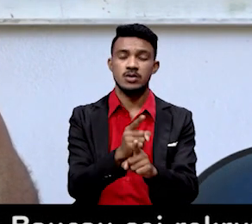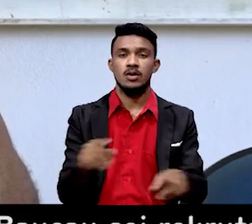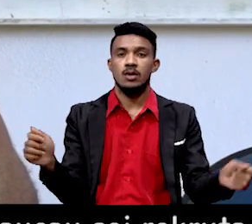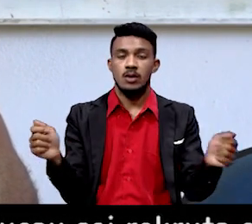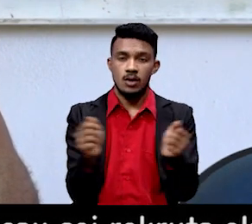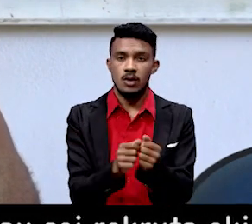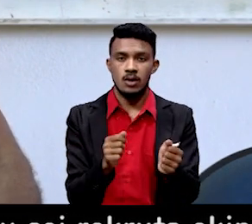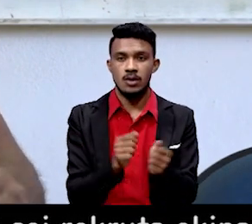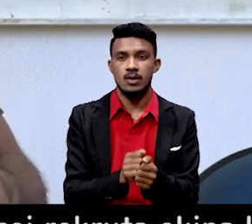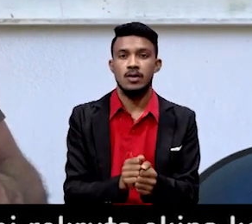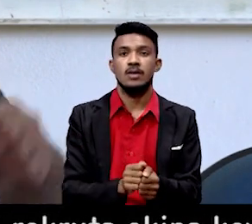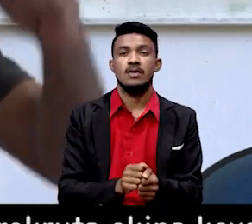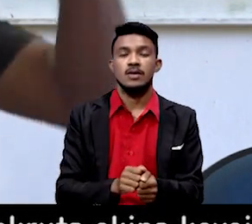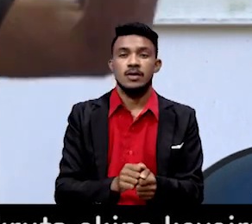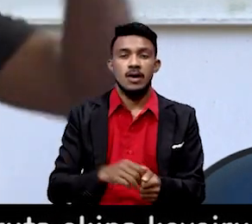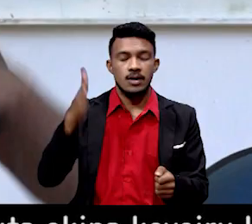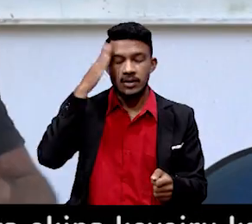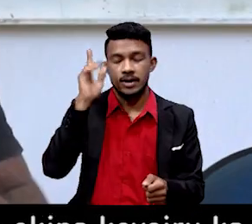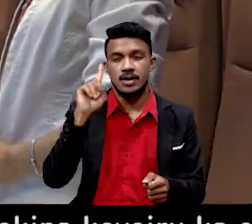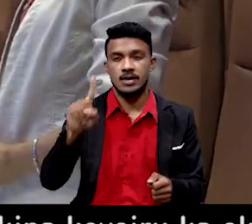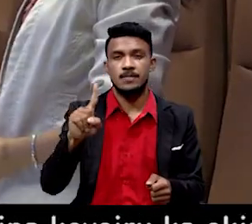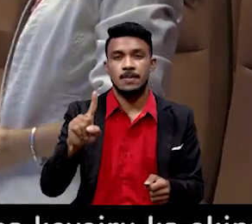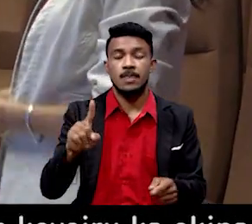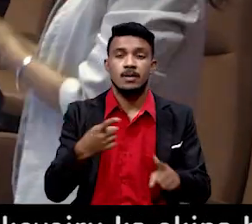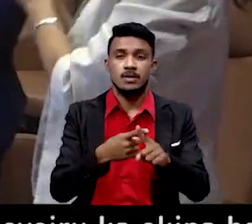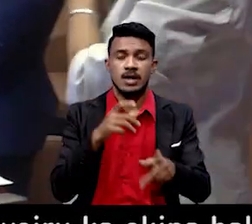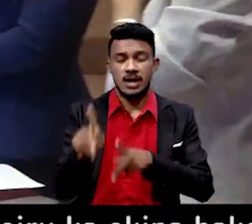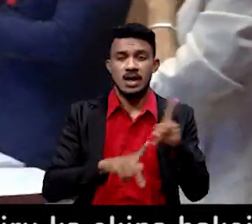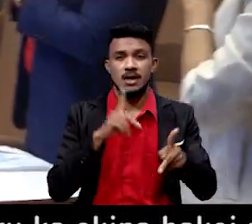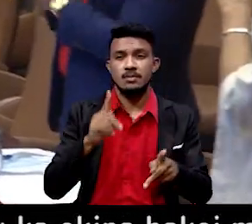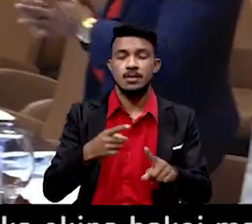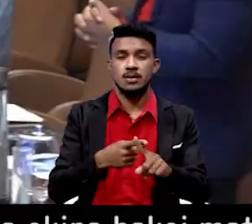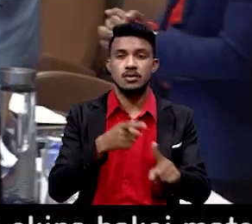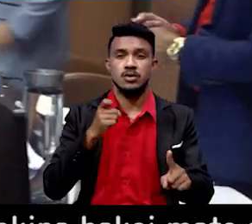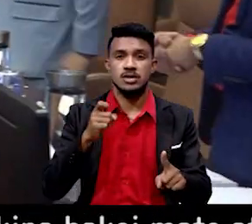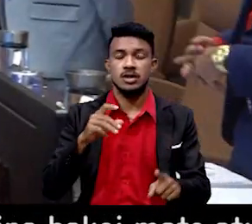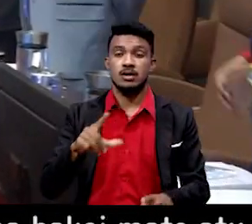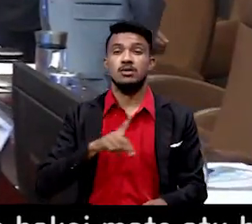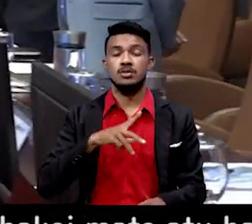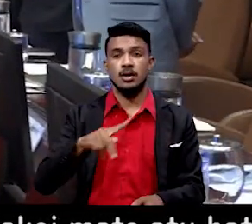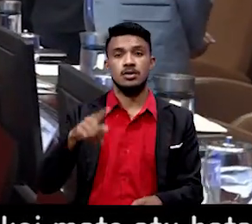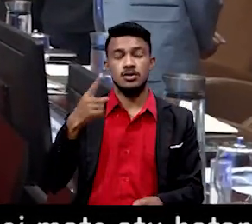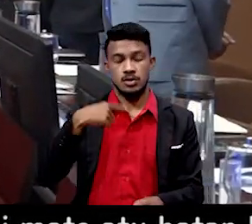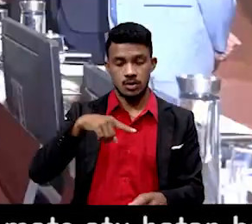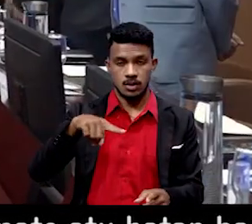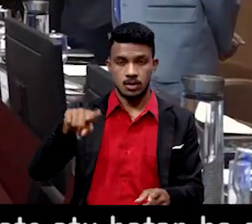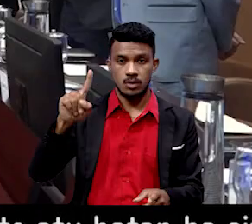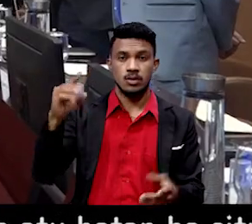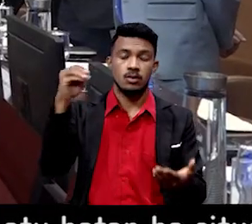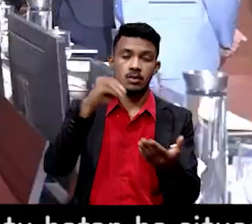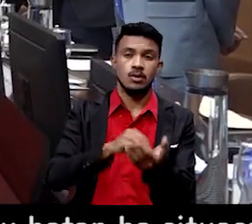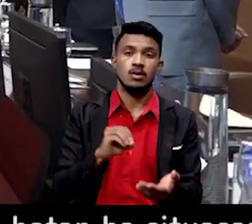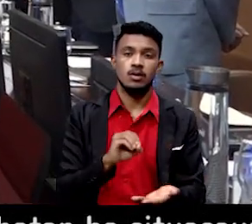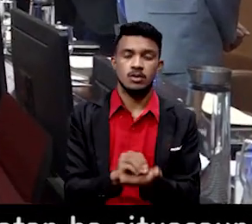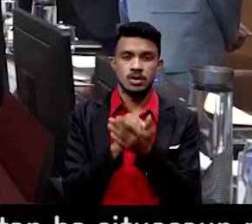mak simpel. Atu povo ida husi zakoto ba okusi ne komprende. Tamba povo balus ida corona ila COVID ne.